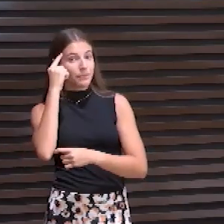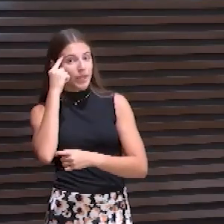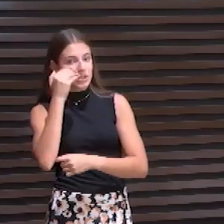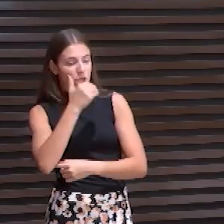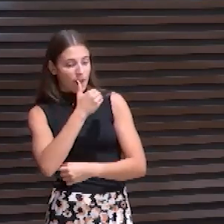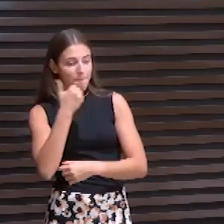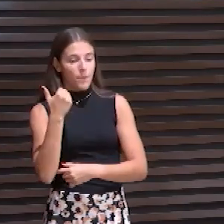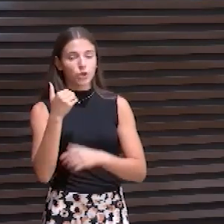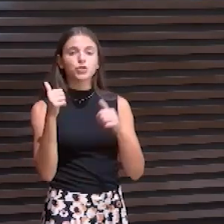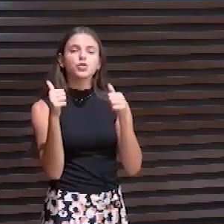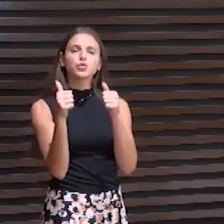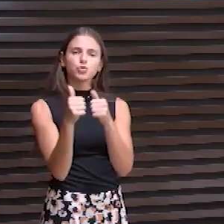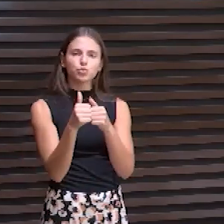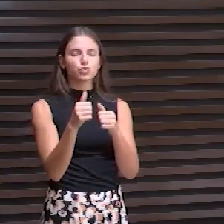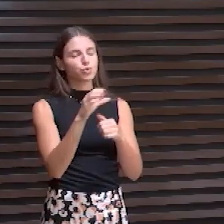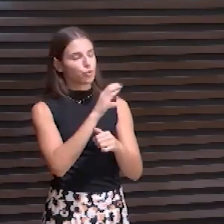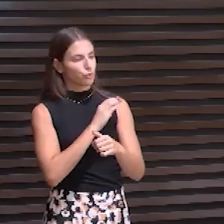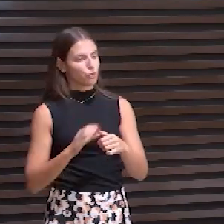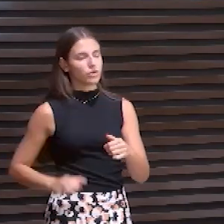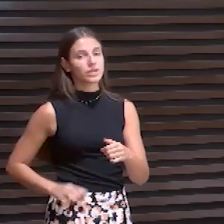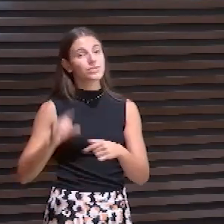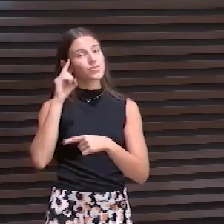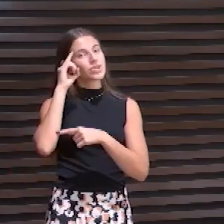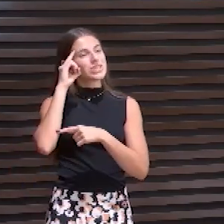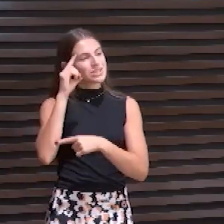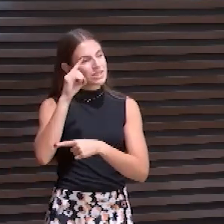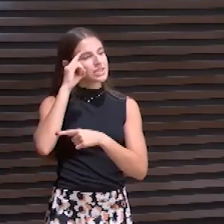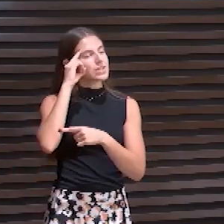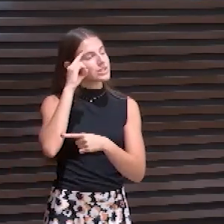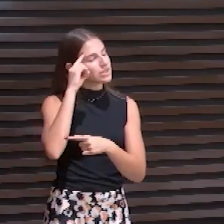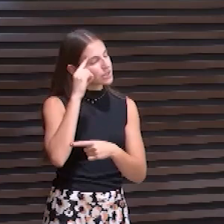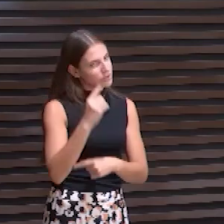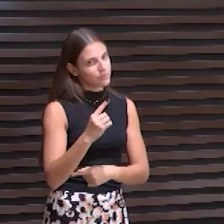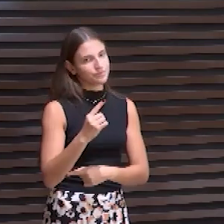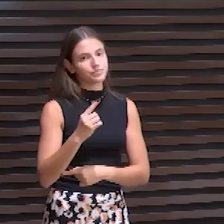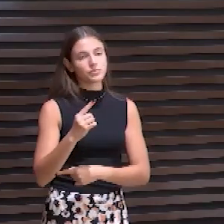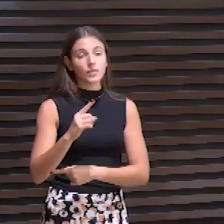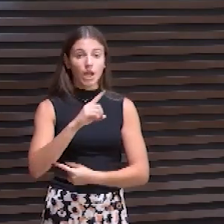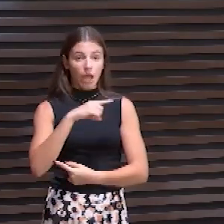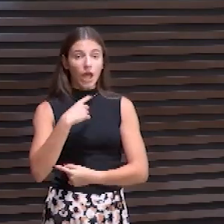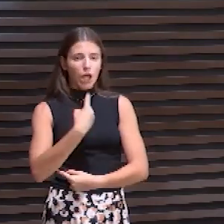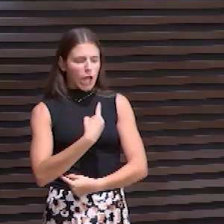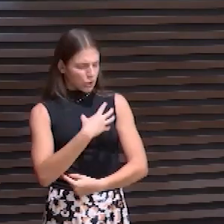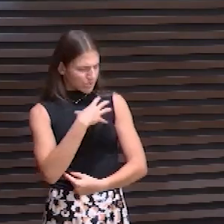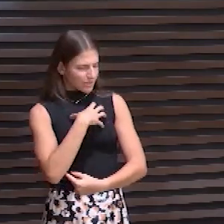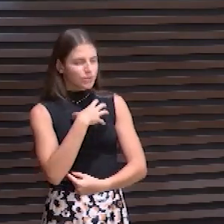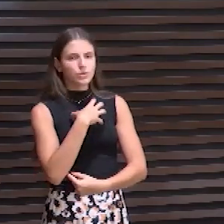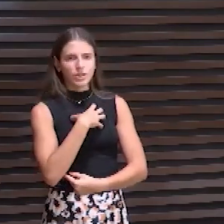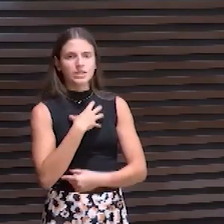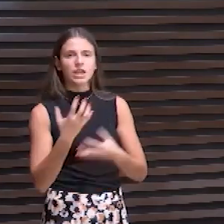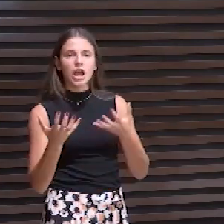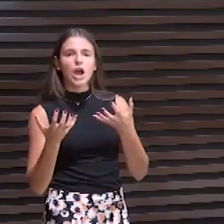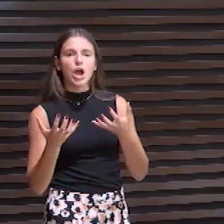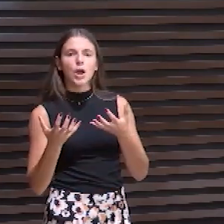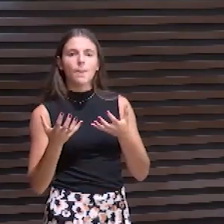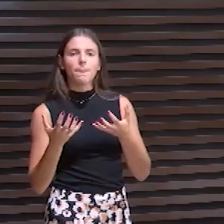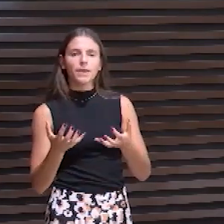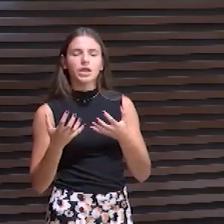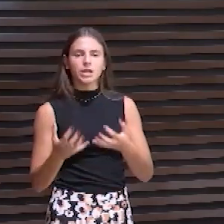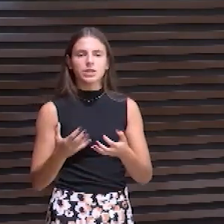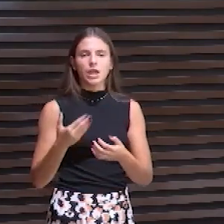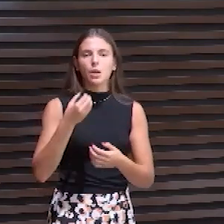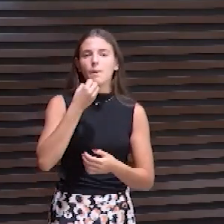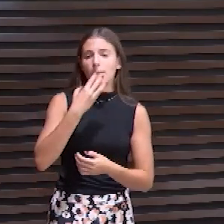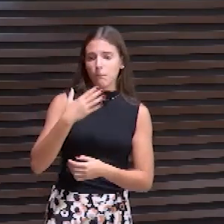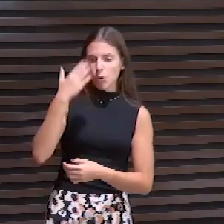terrena, ela gosta de amor próprio, ela gosta de conforto, ela gosta de uma boa imagem, ela gosta de ter um bem-estar com todo